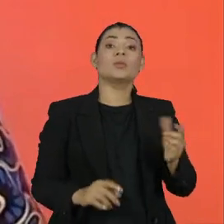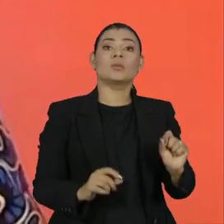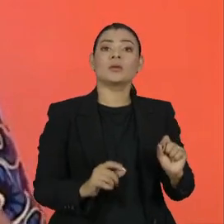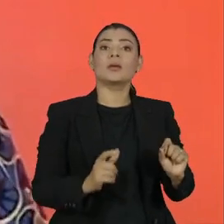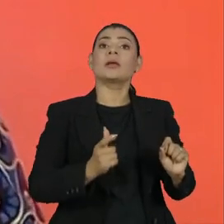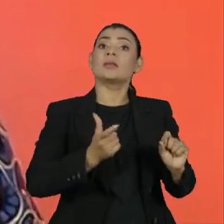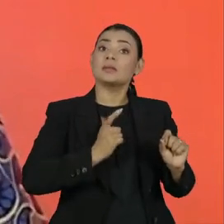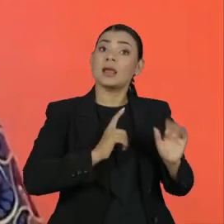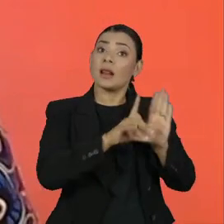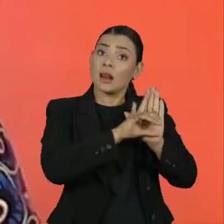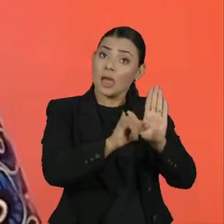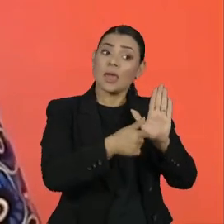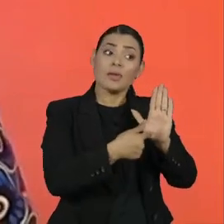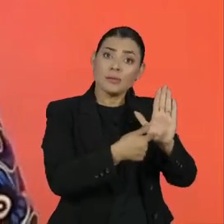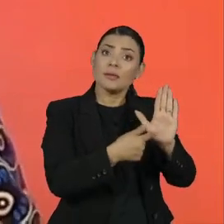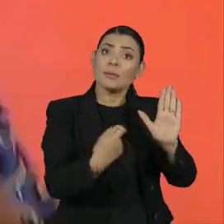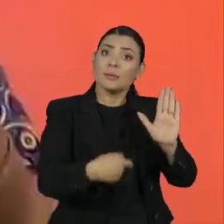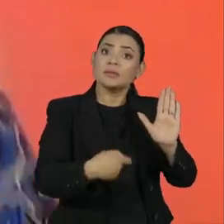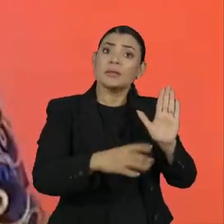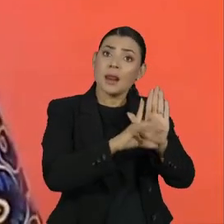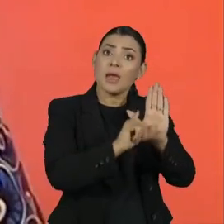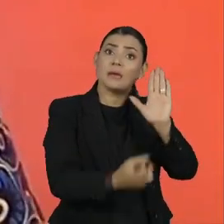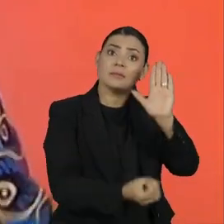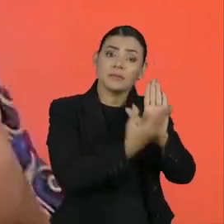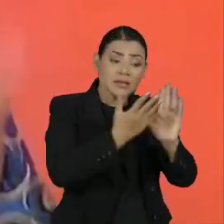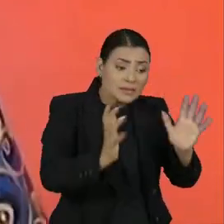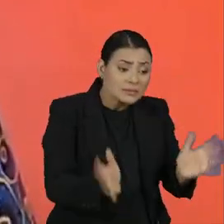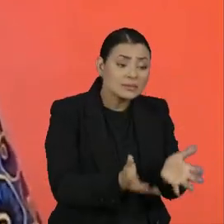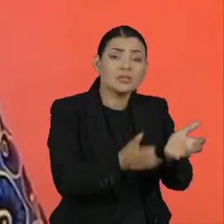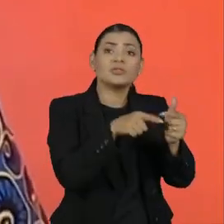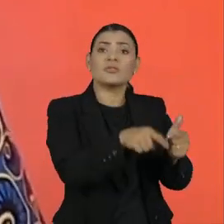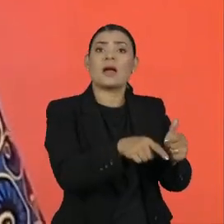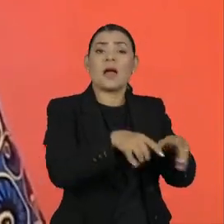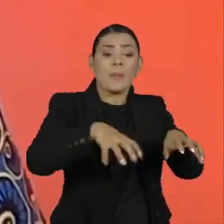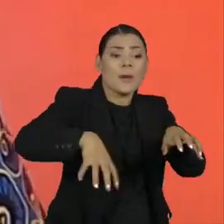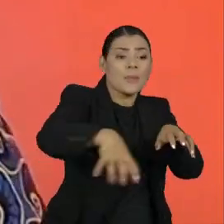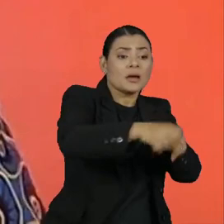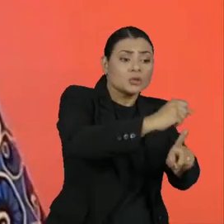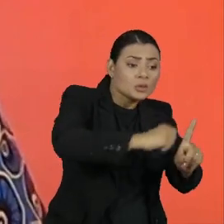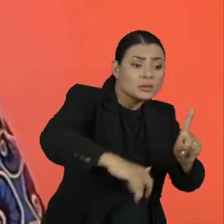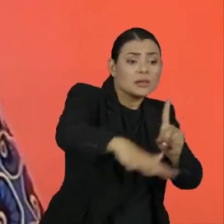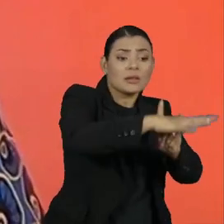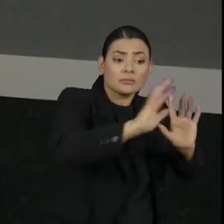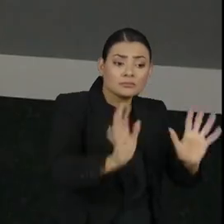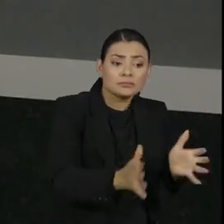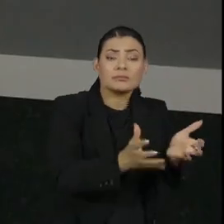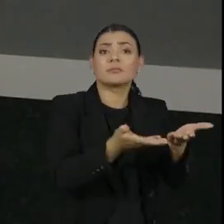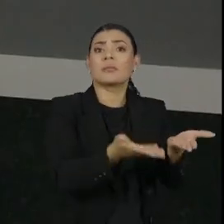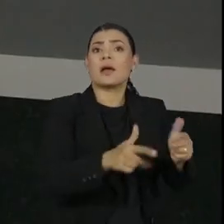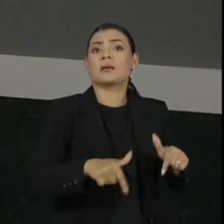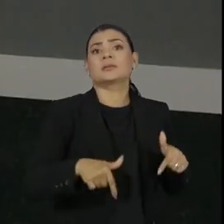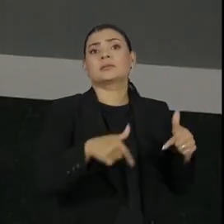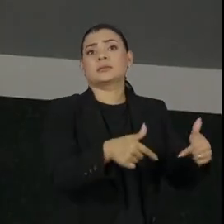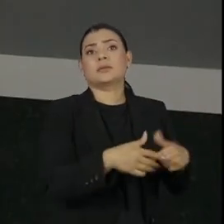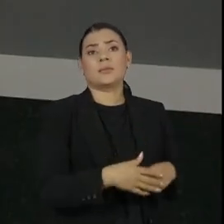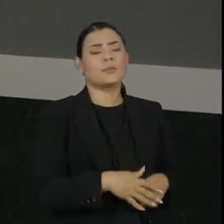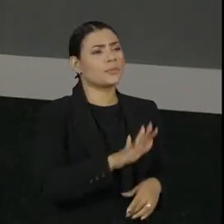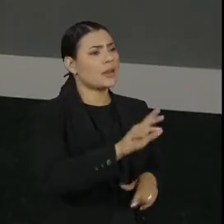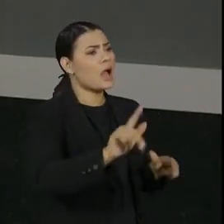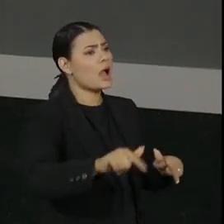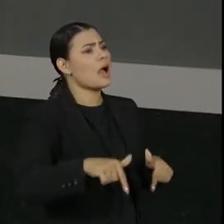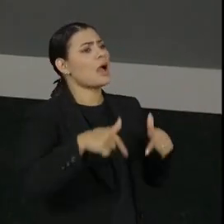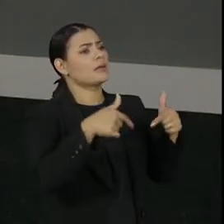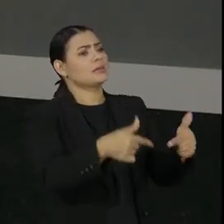meio de lei, de força de lei, de legislação, incentivar os outros setores da sociedade a atuar. E essas